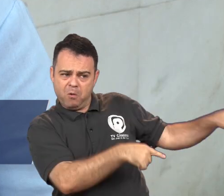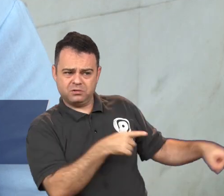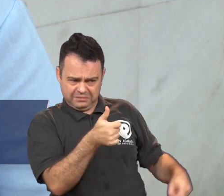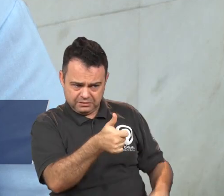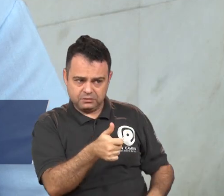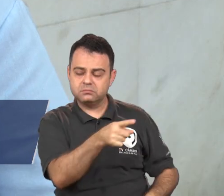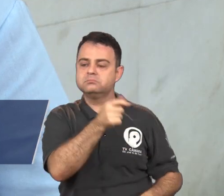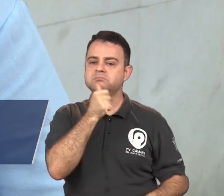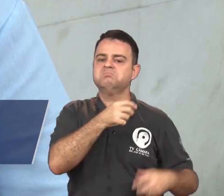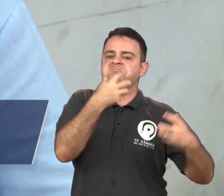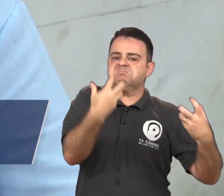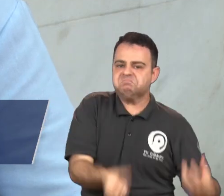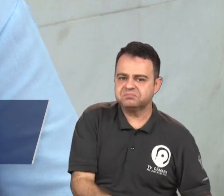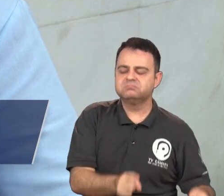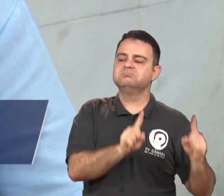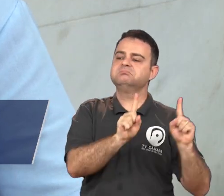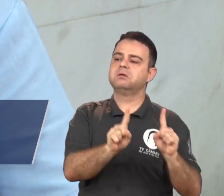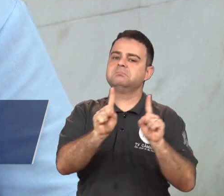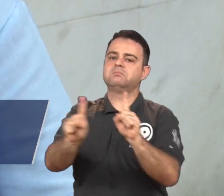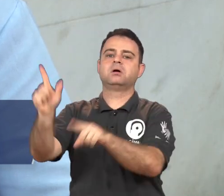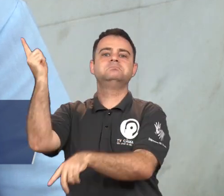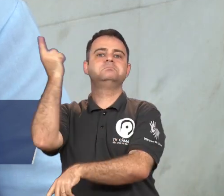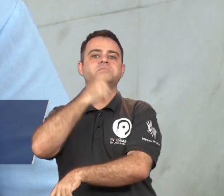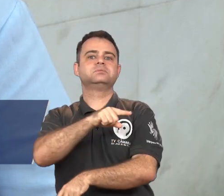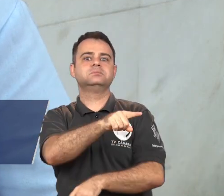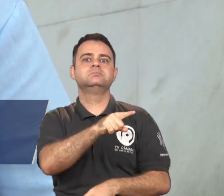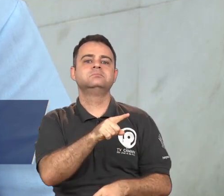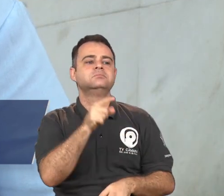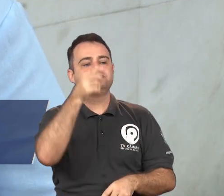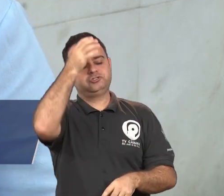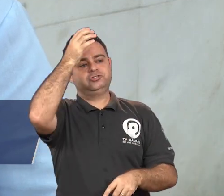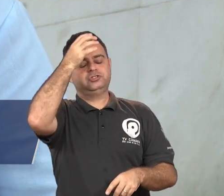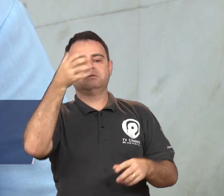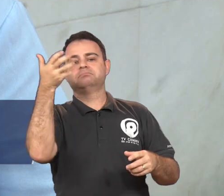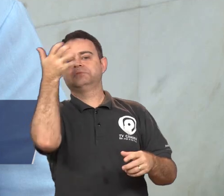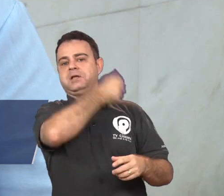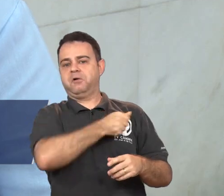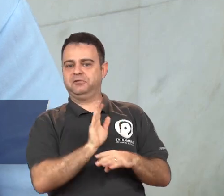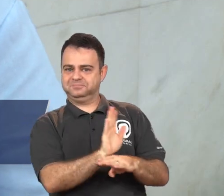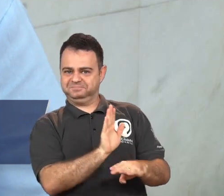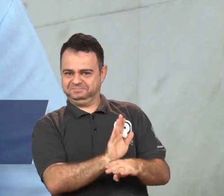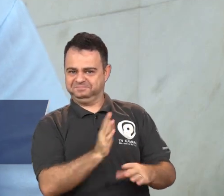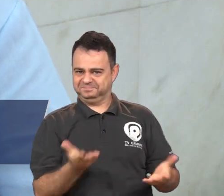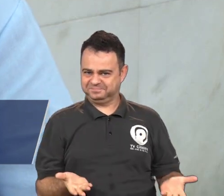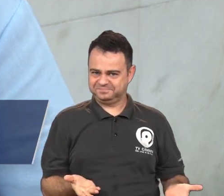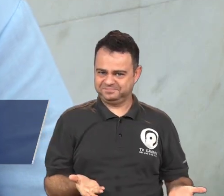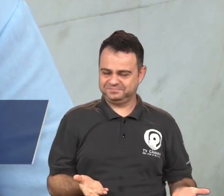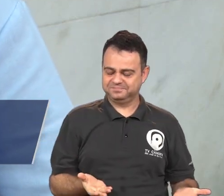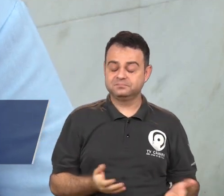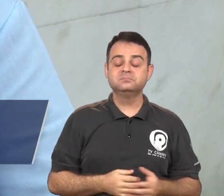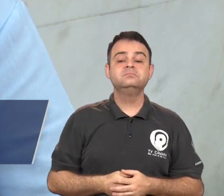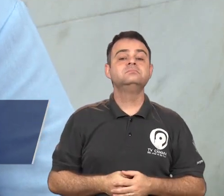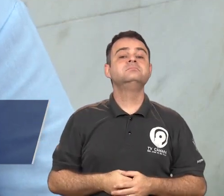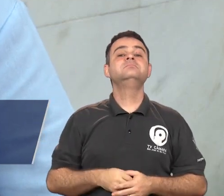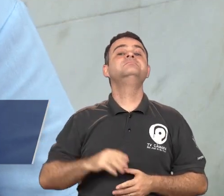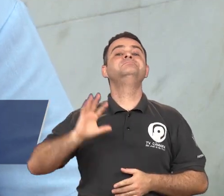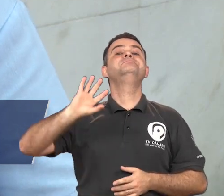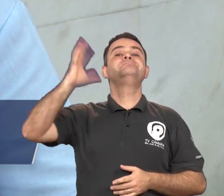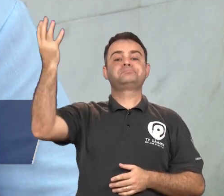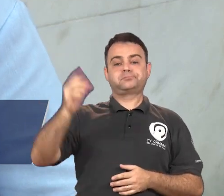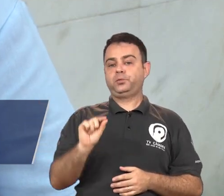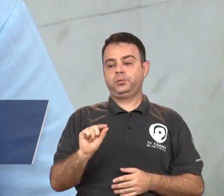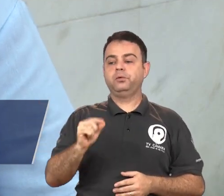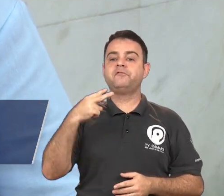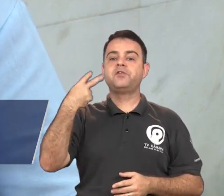vê que essas leis, quando a gente fala... Eu tive uma situação aqui que um vereador falou